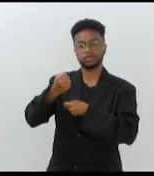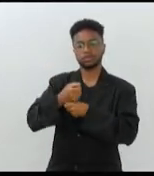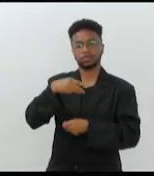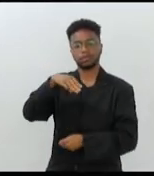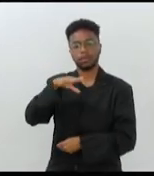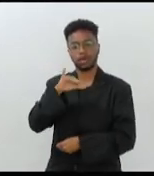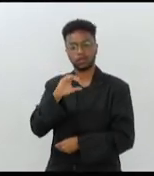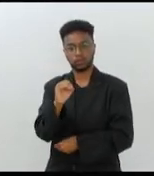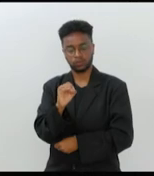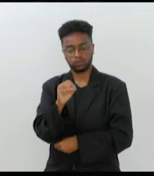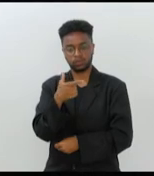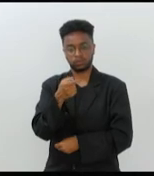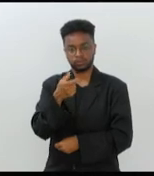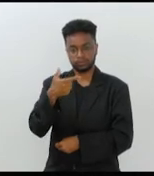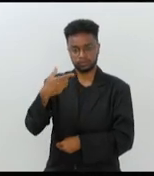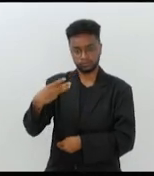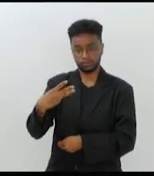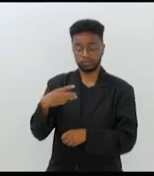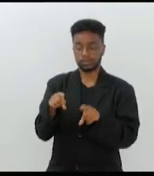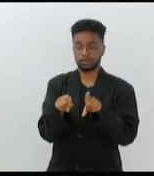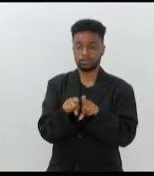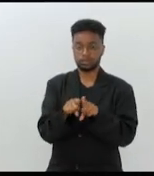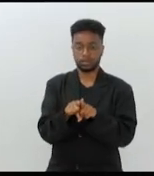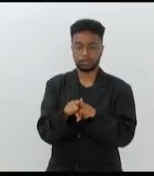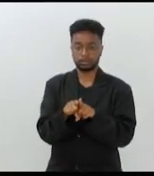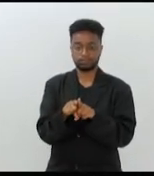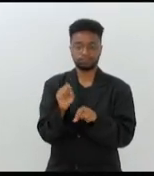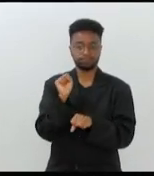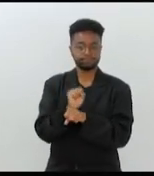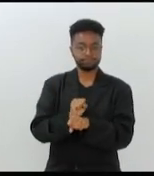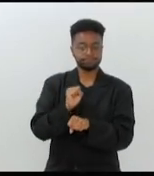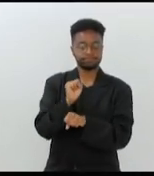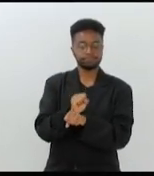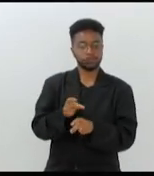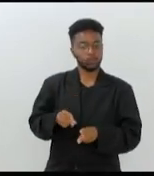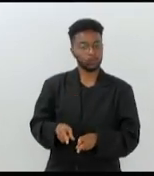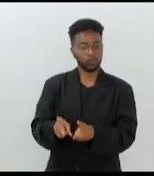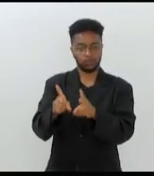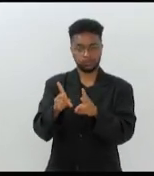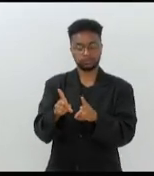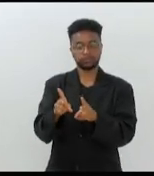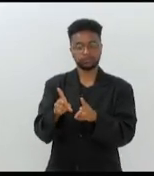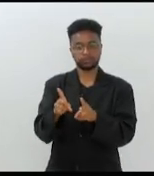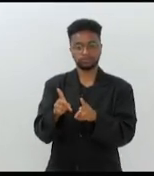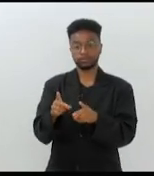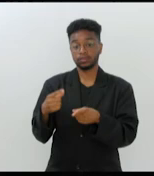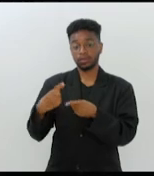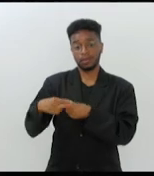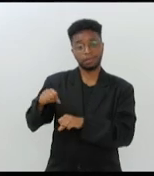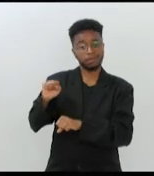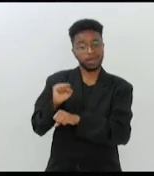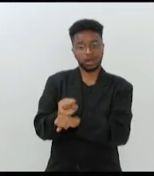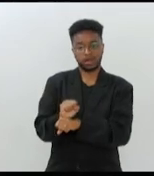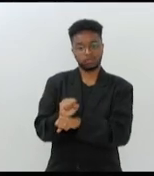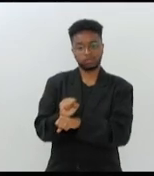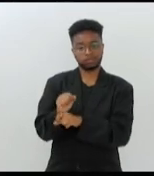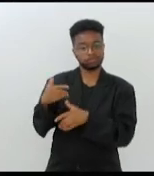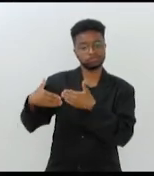2023, elas também esperam o seu trâmite, porque estão